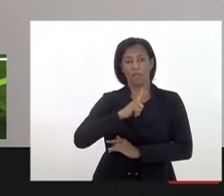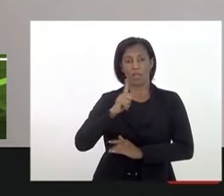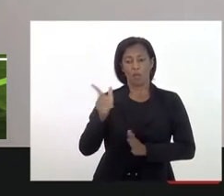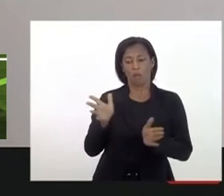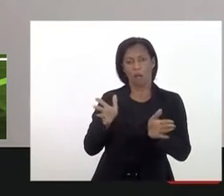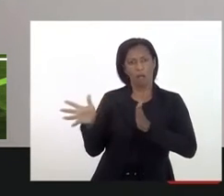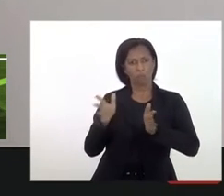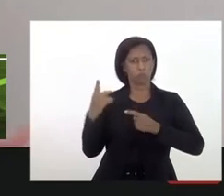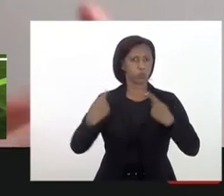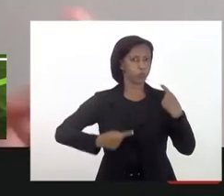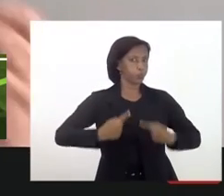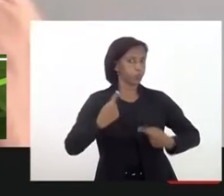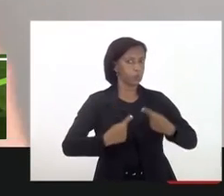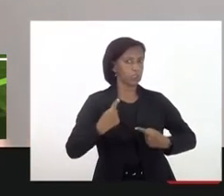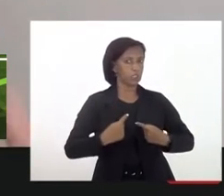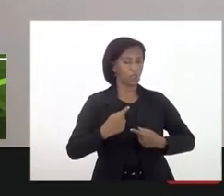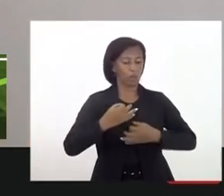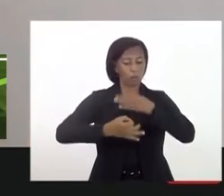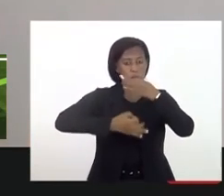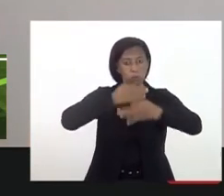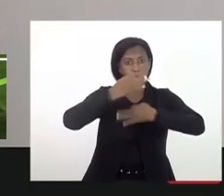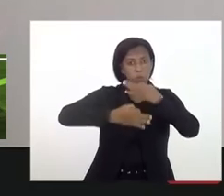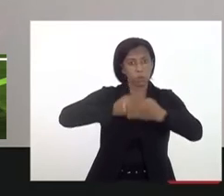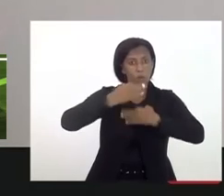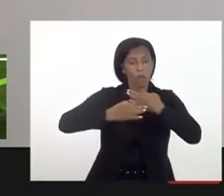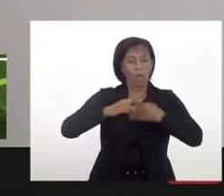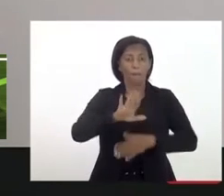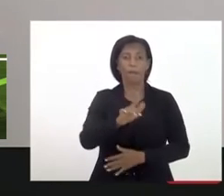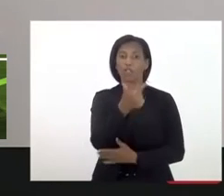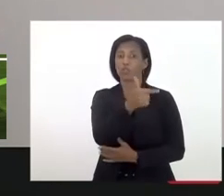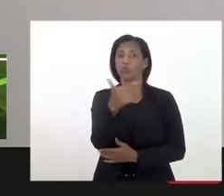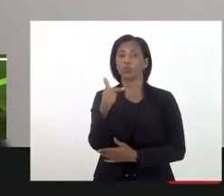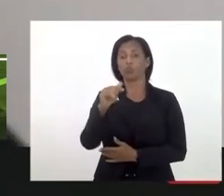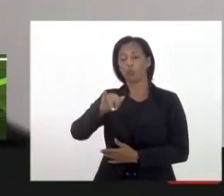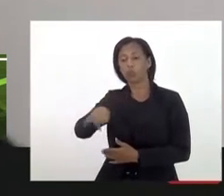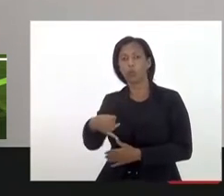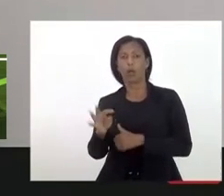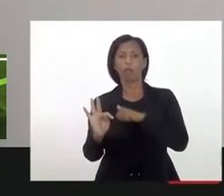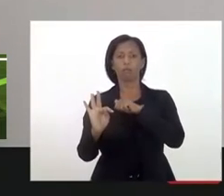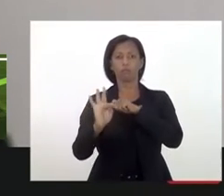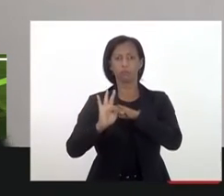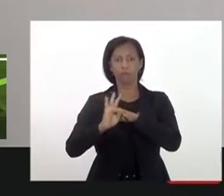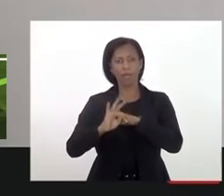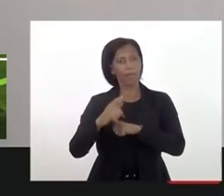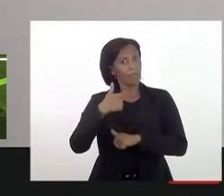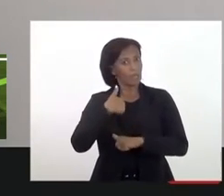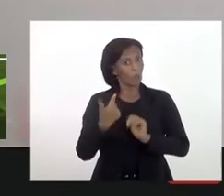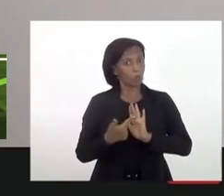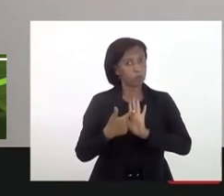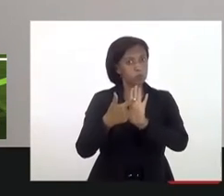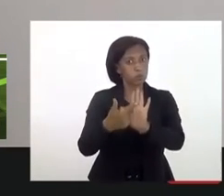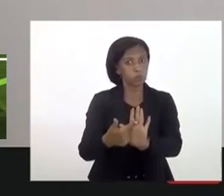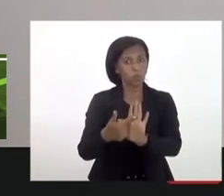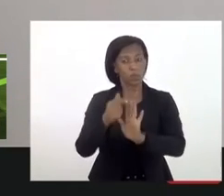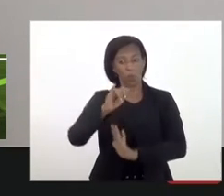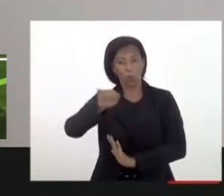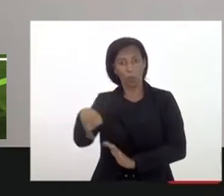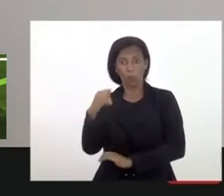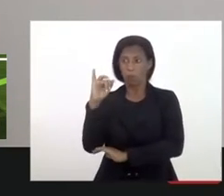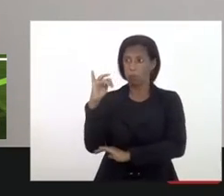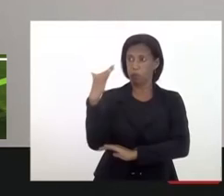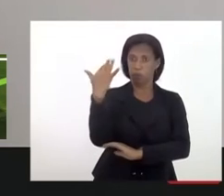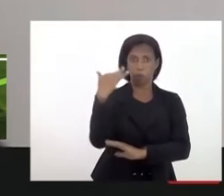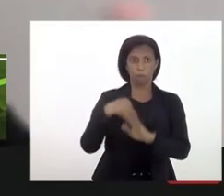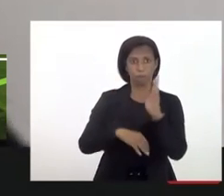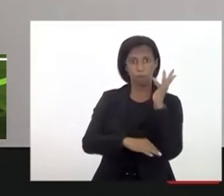política, argumentos, mas não tem as vantagens técnicas essas que eu apresento, e vantagens ambientais